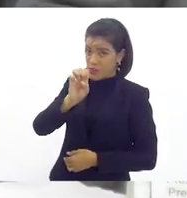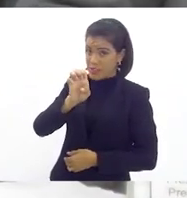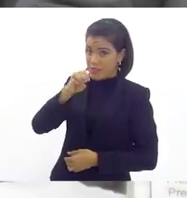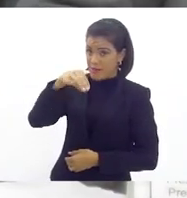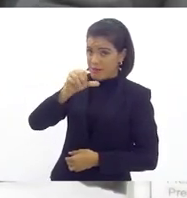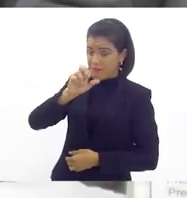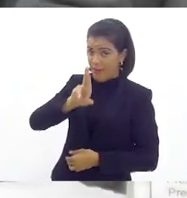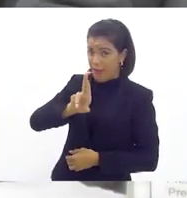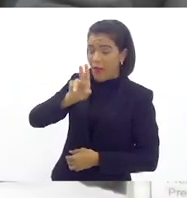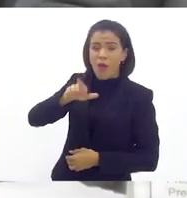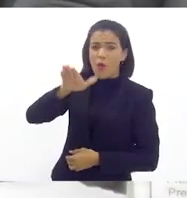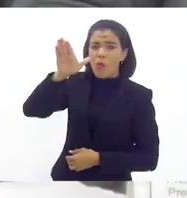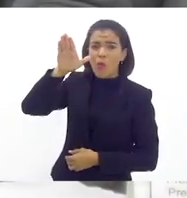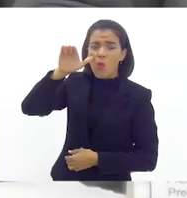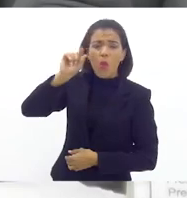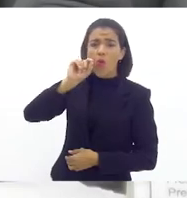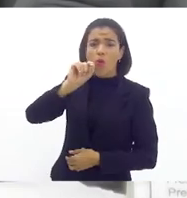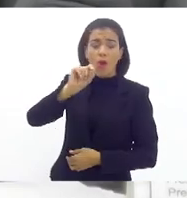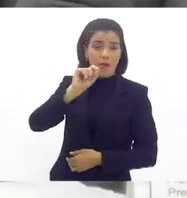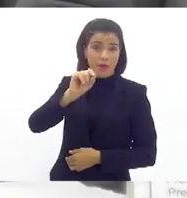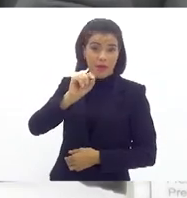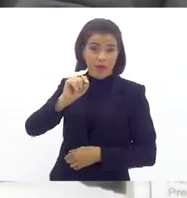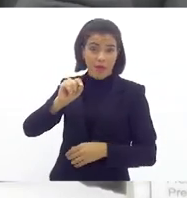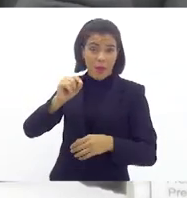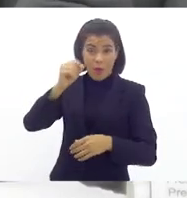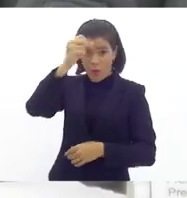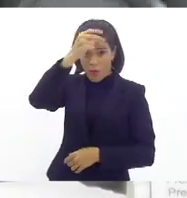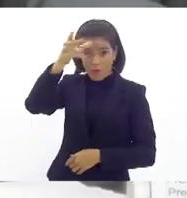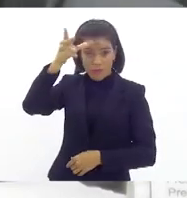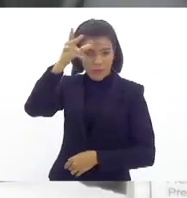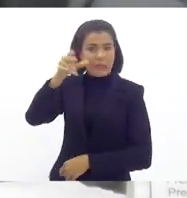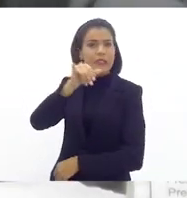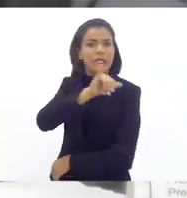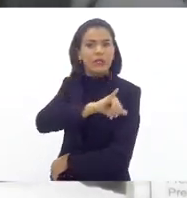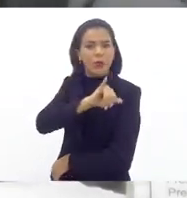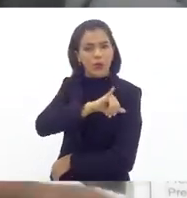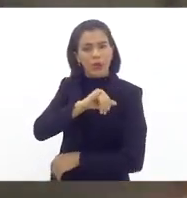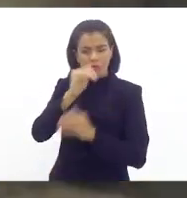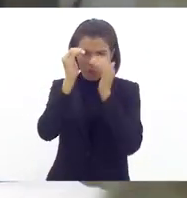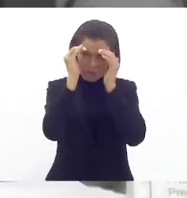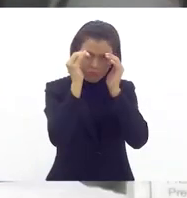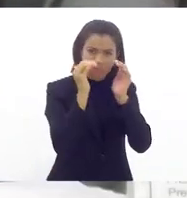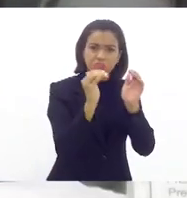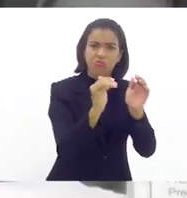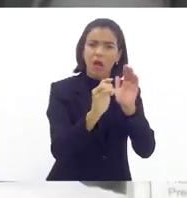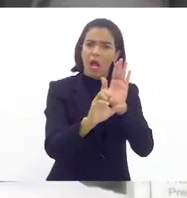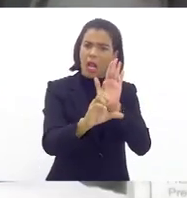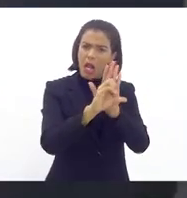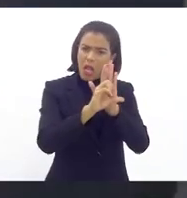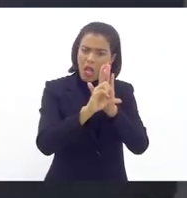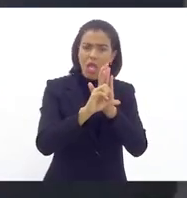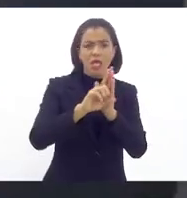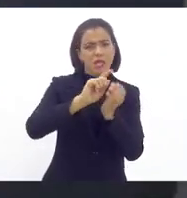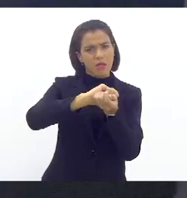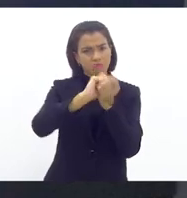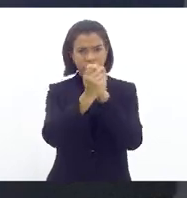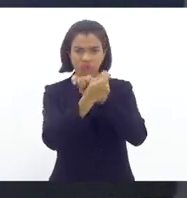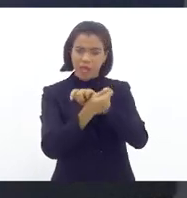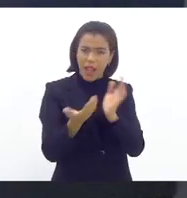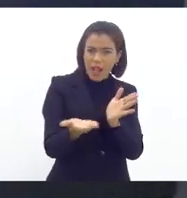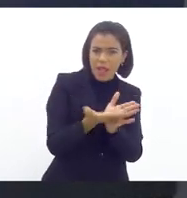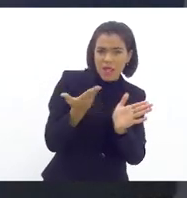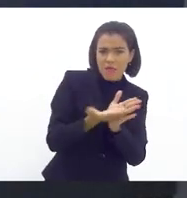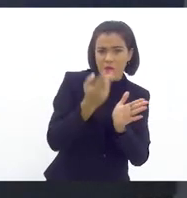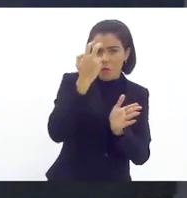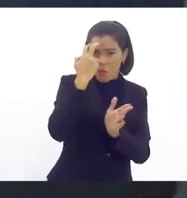o município do Rio está cumprindo essa lei. está editando livros sobre cultura africana,